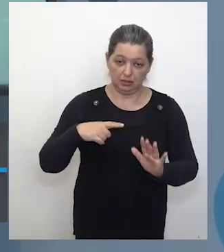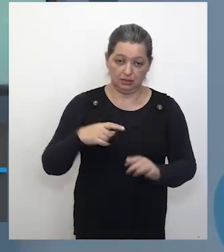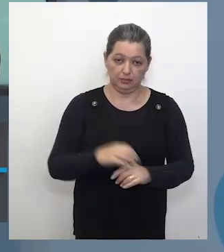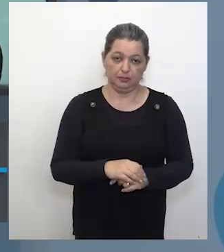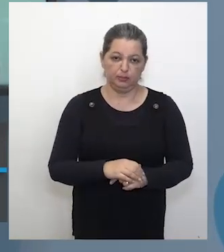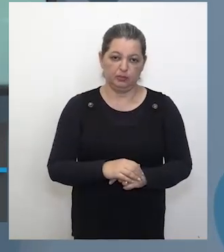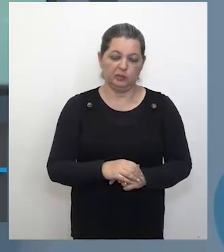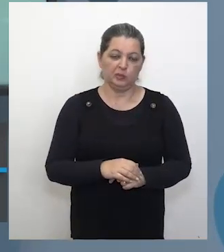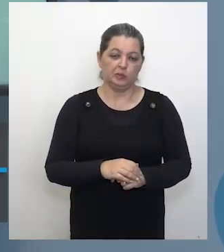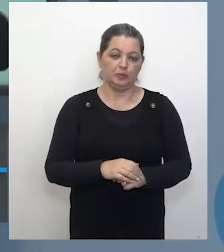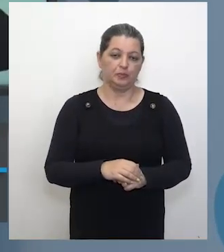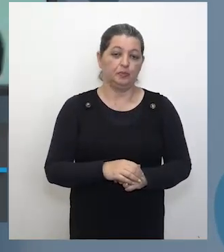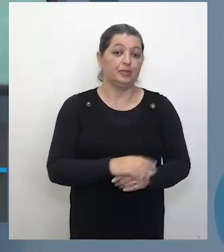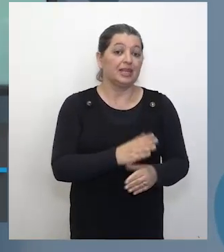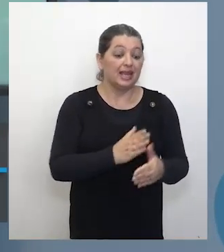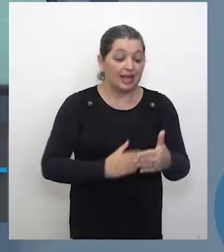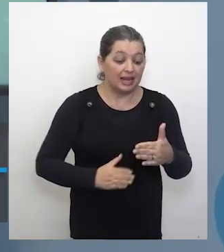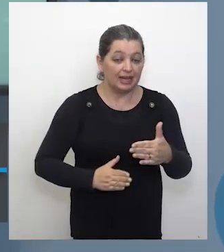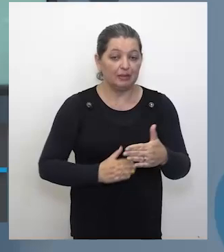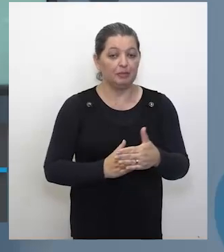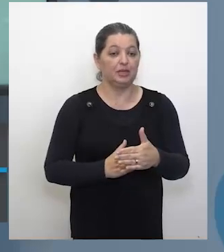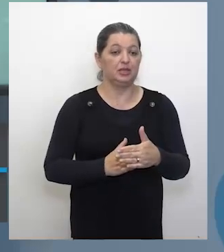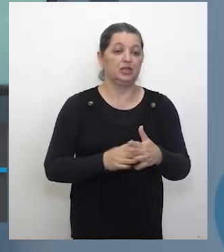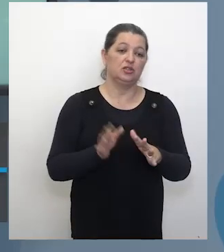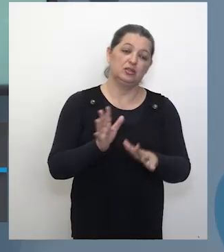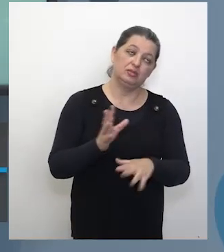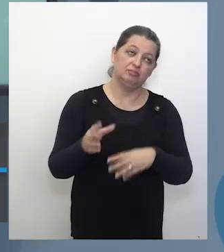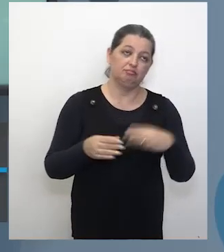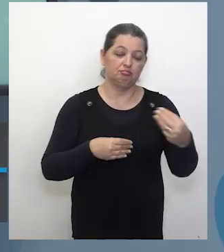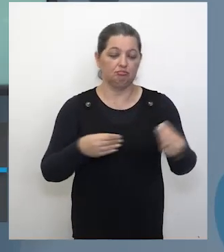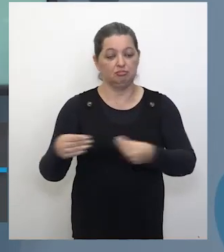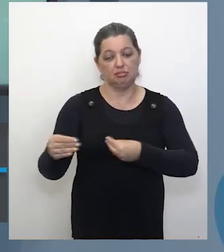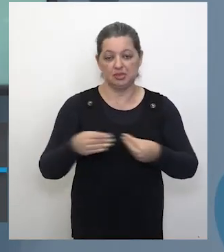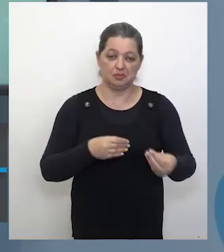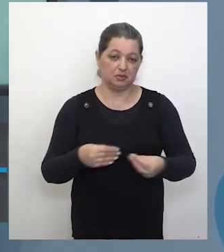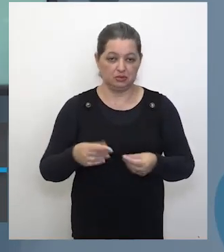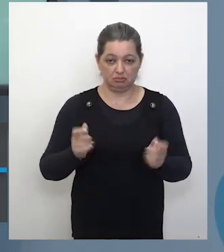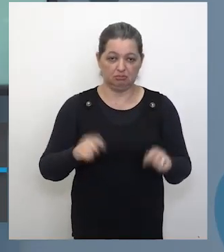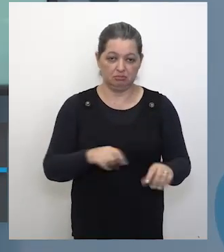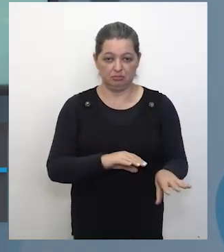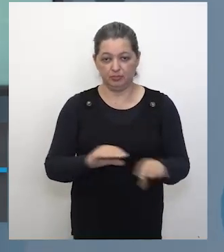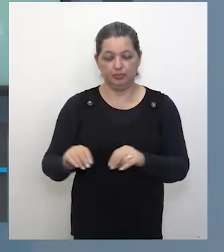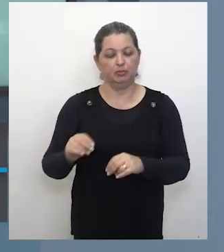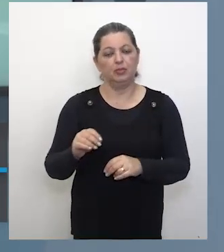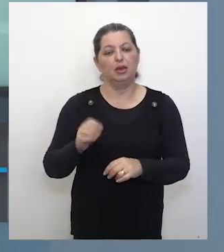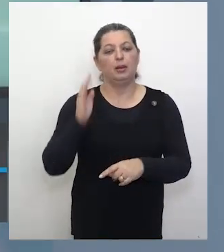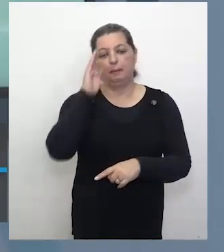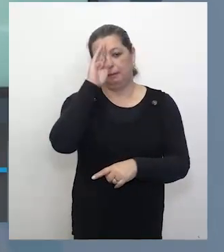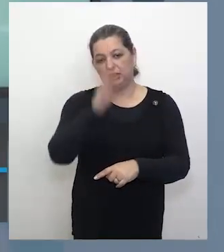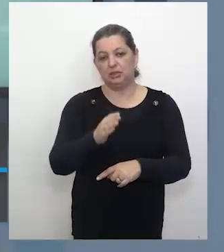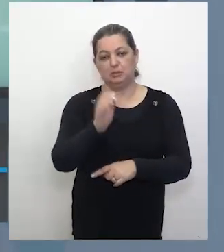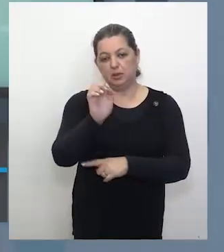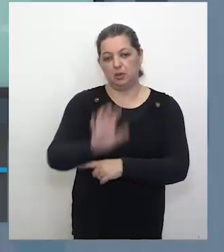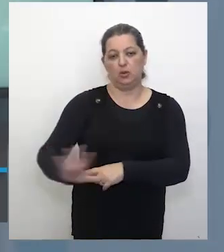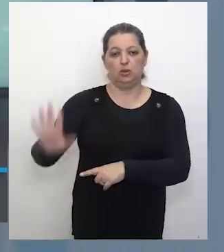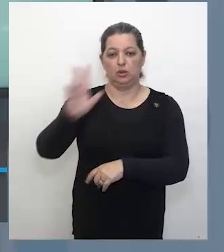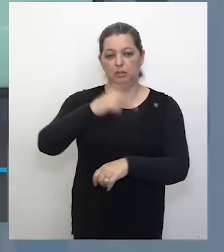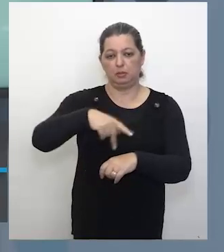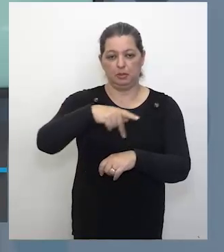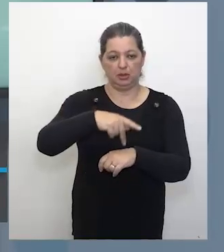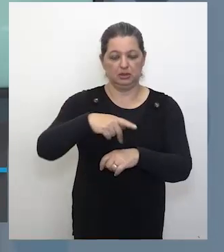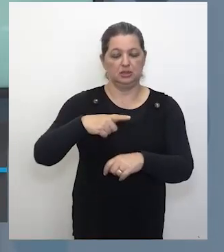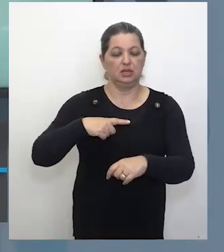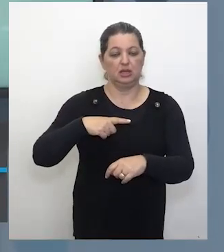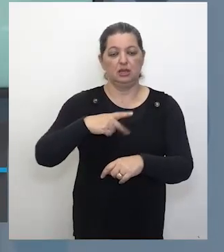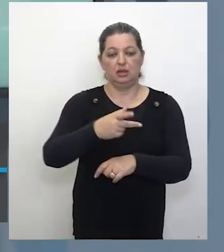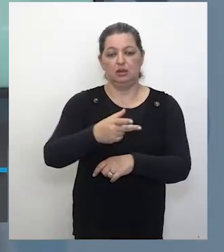juridicamente, e o limite, ele já é um pouco mais flexível, porque, principalmente na Europa, que a gente tem muitos países colados um no outro, essa